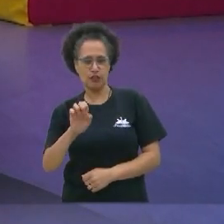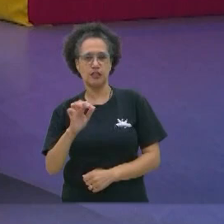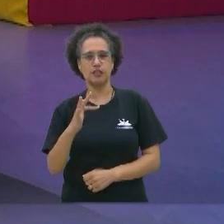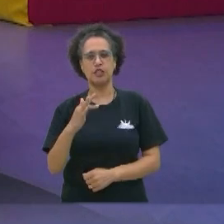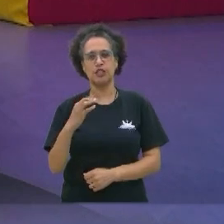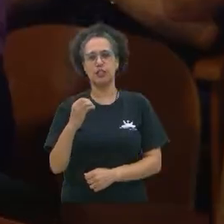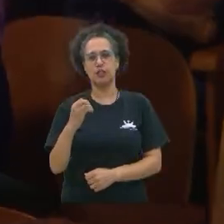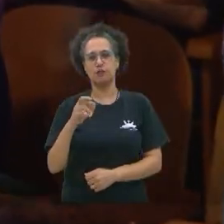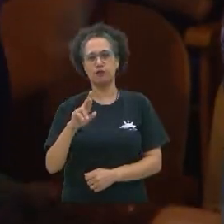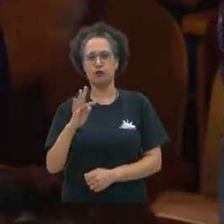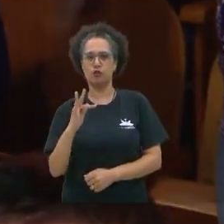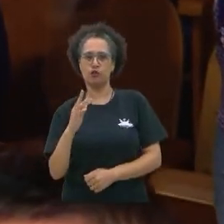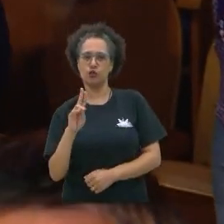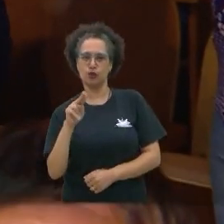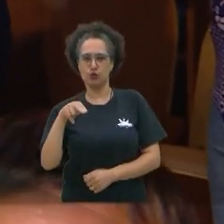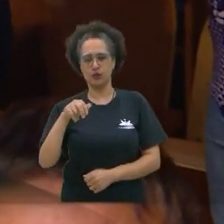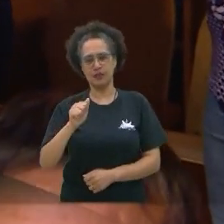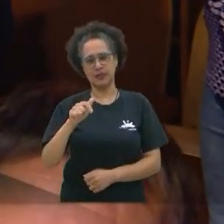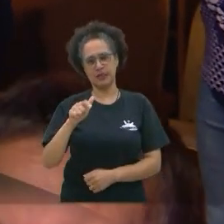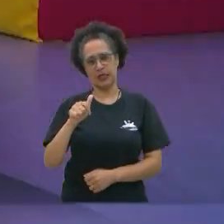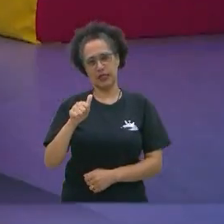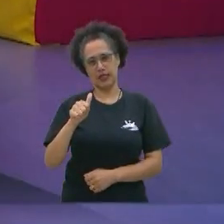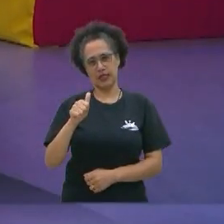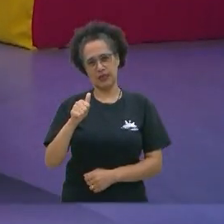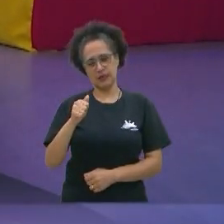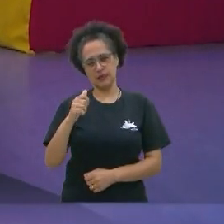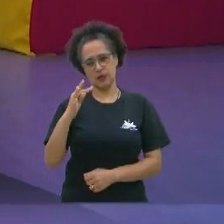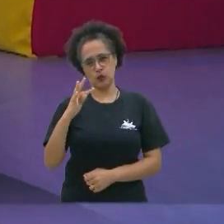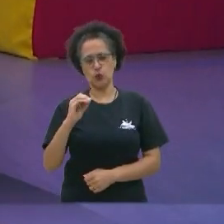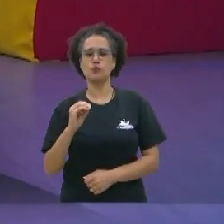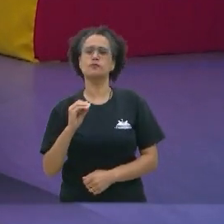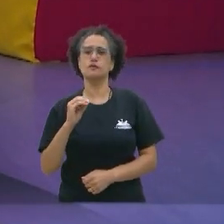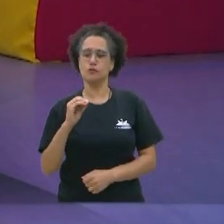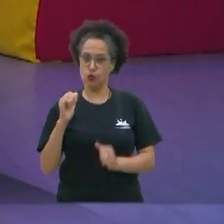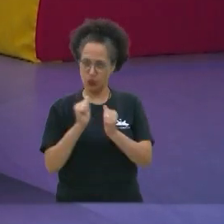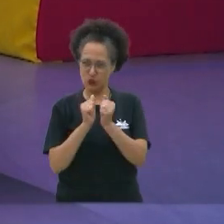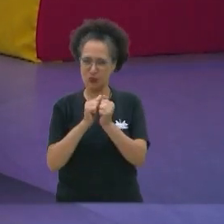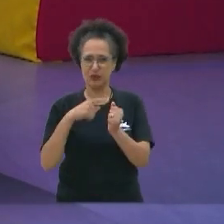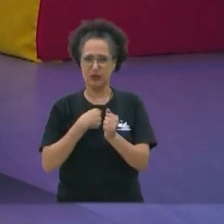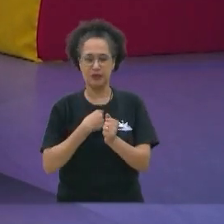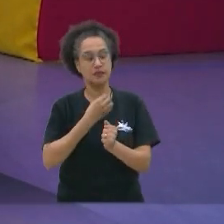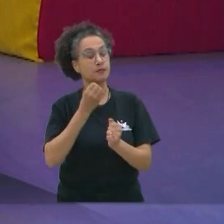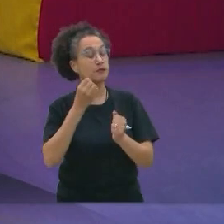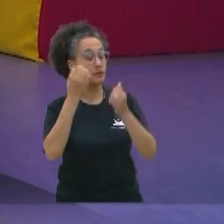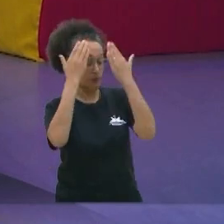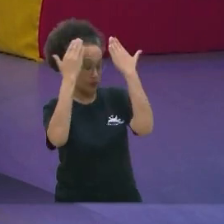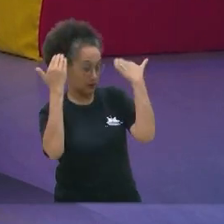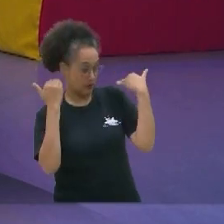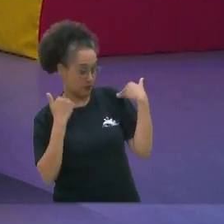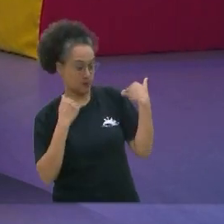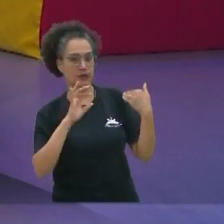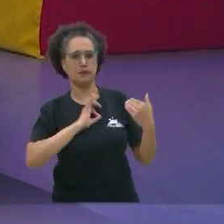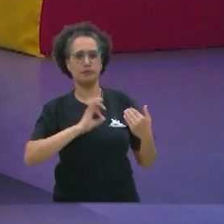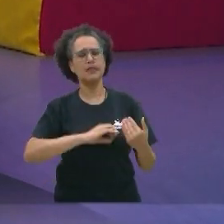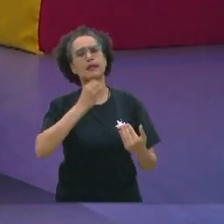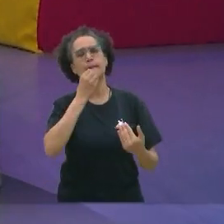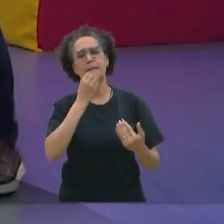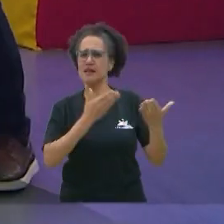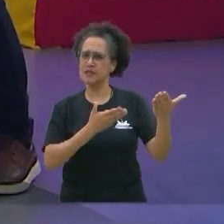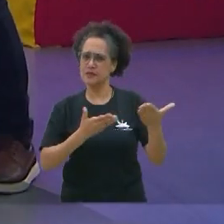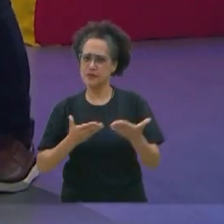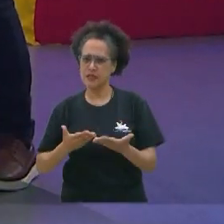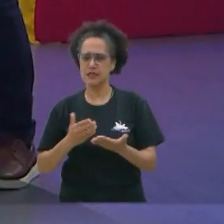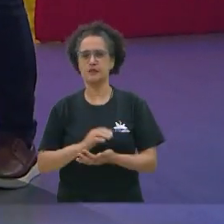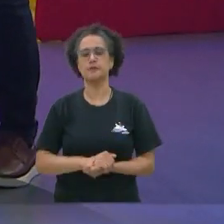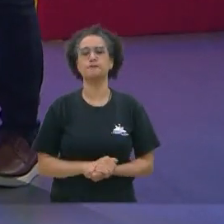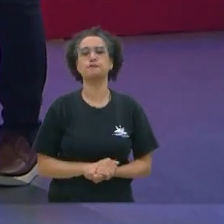também. Então, irmã, seja bem-vinda. Padre, seja bem-vindo. Vamos rezando com esse povo amado.